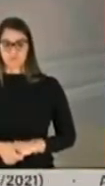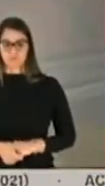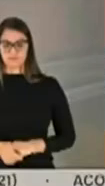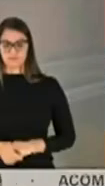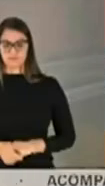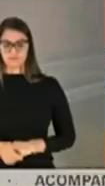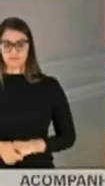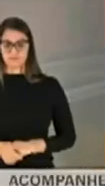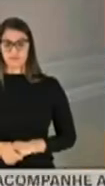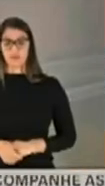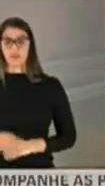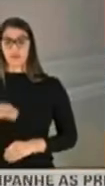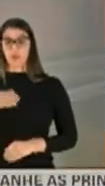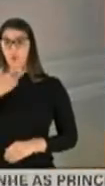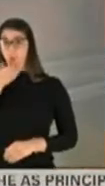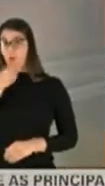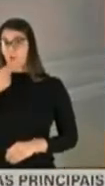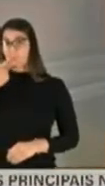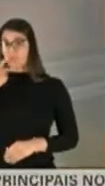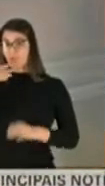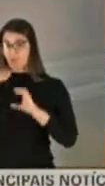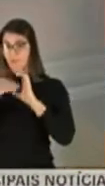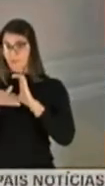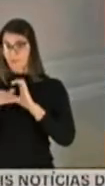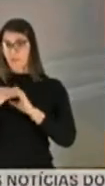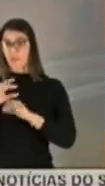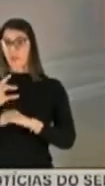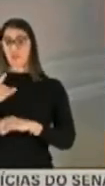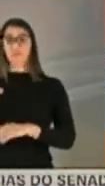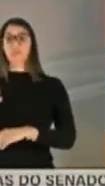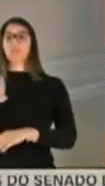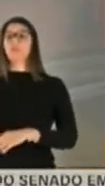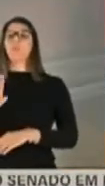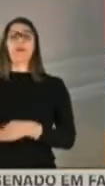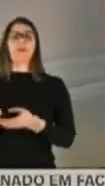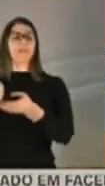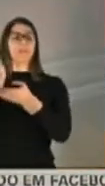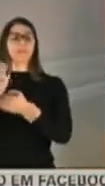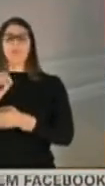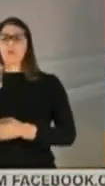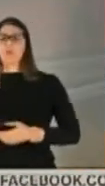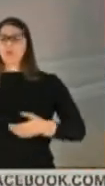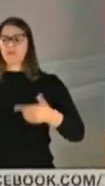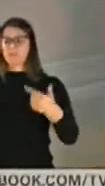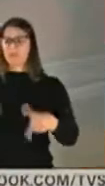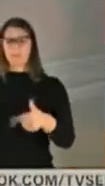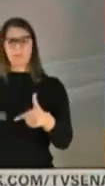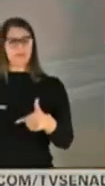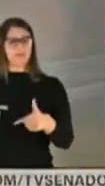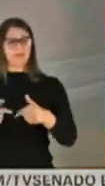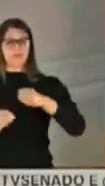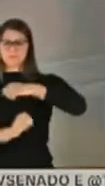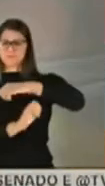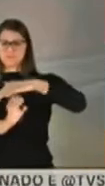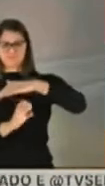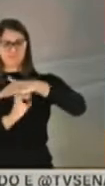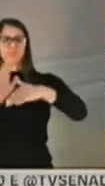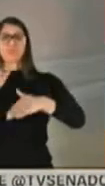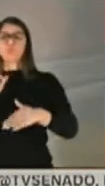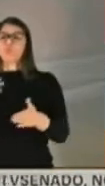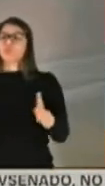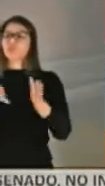Cardenas afirmou por e-mail que Dominguete não é representante ou funcionário da companhia e que em nenhum momento chegou à